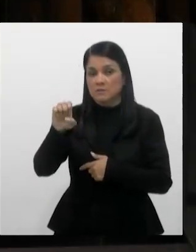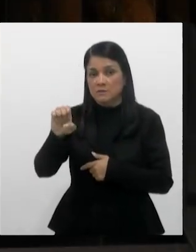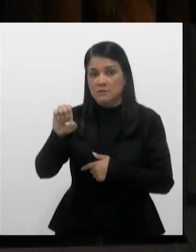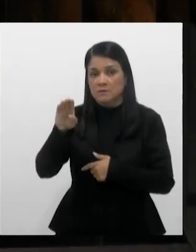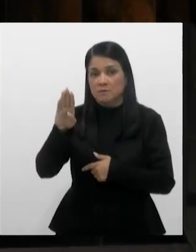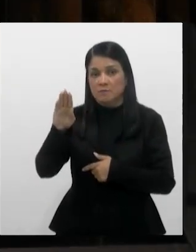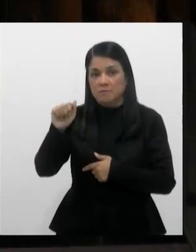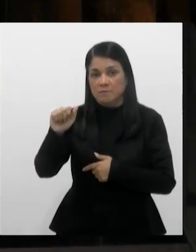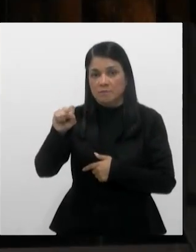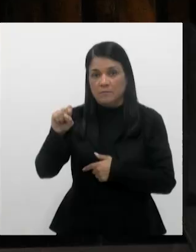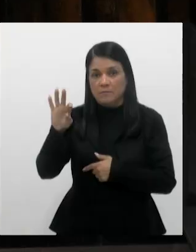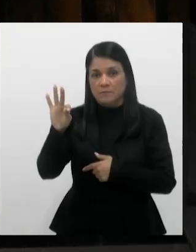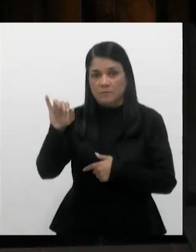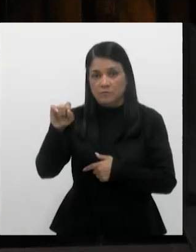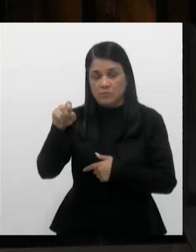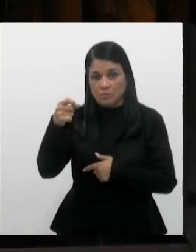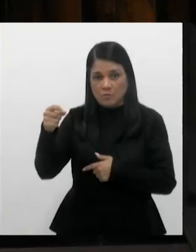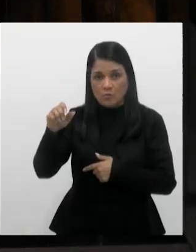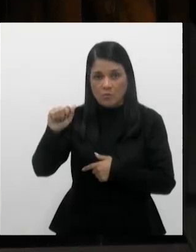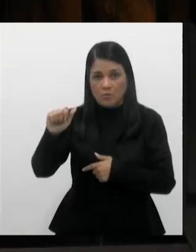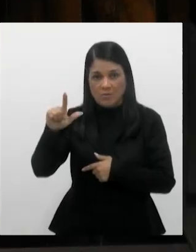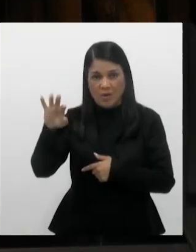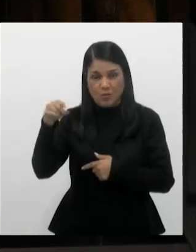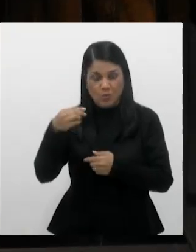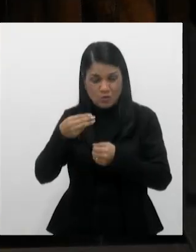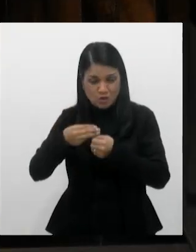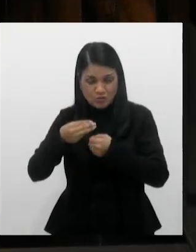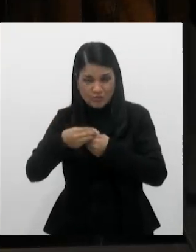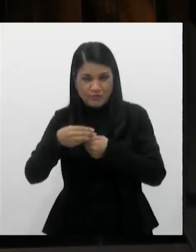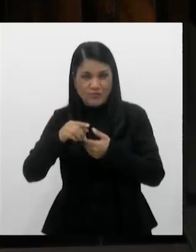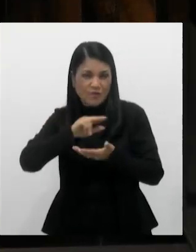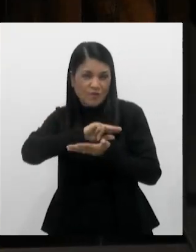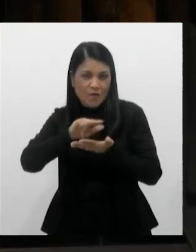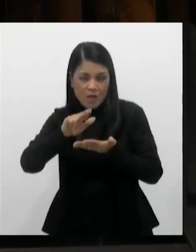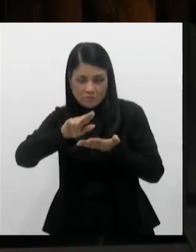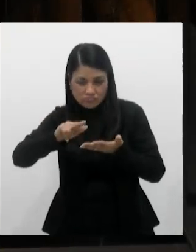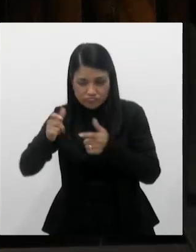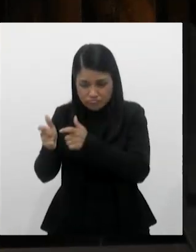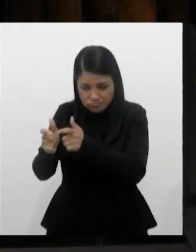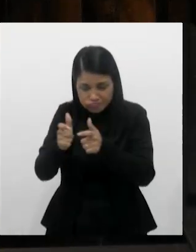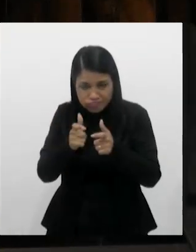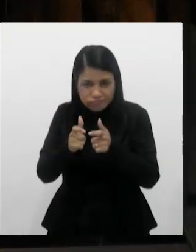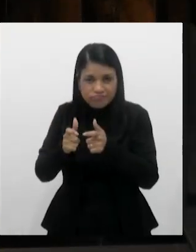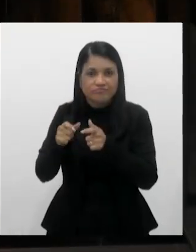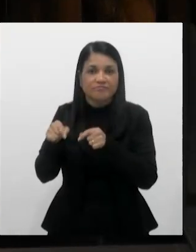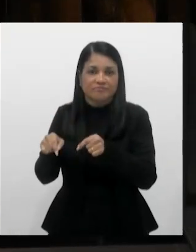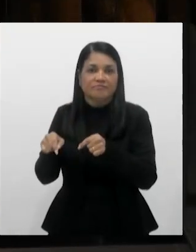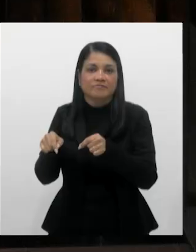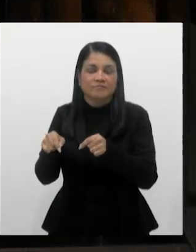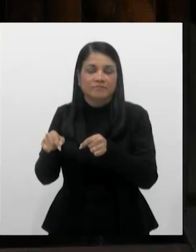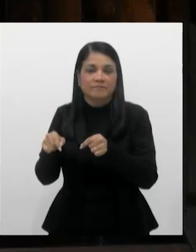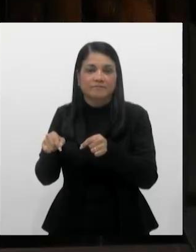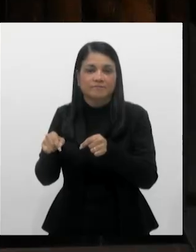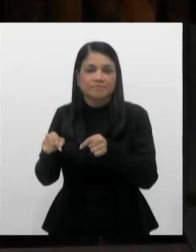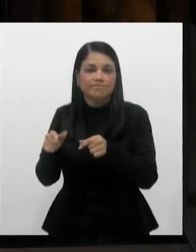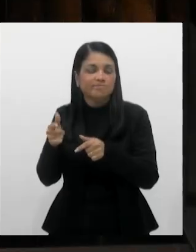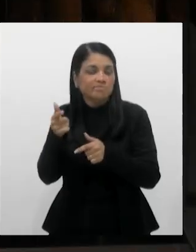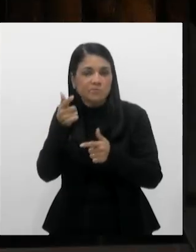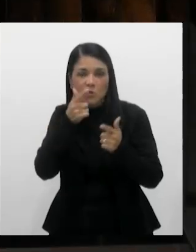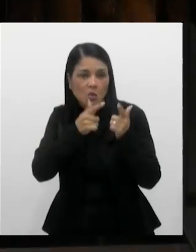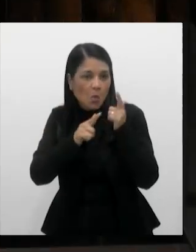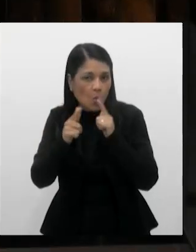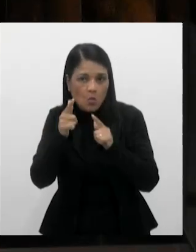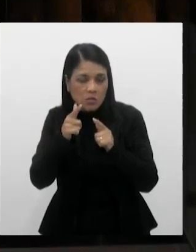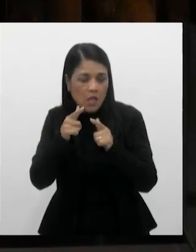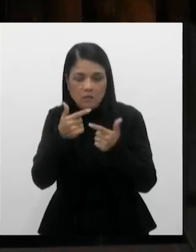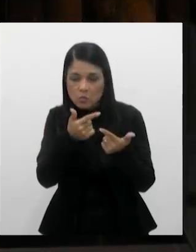do distrito de Valão do Barro, os distritos de Ipituna, Ibipeba e todas as outras localidades não conseguem, não